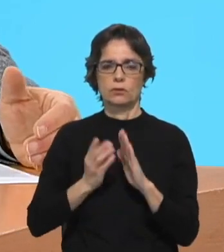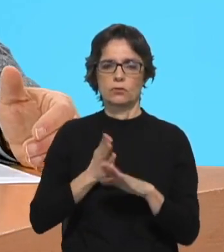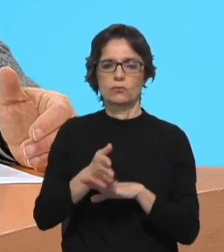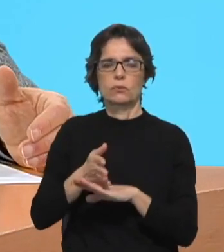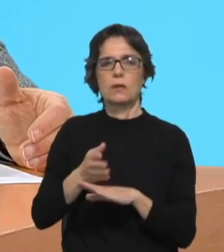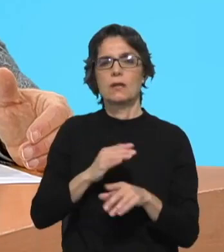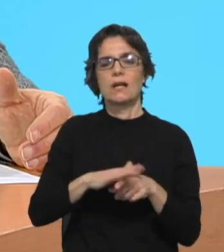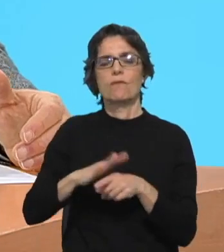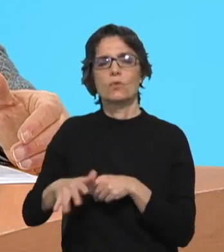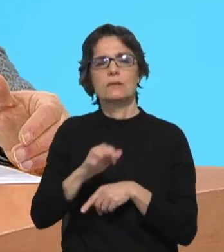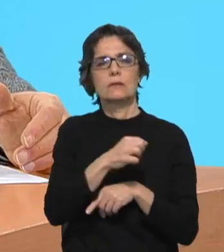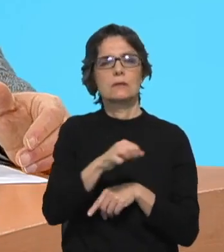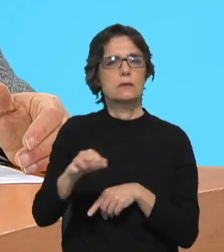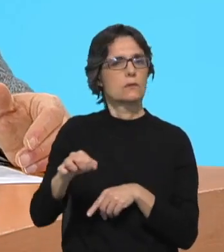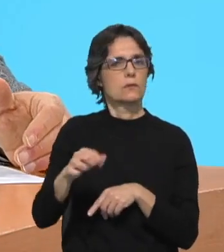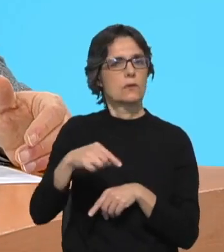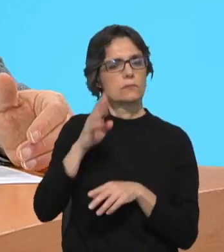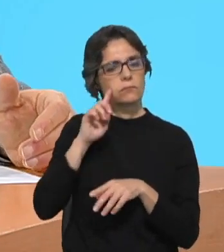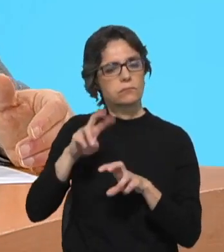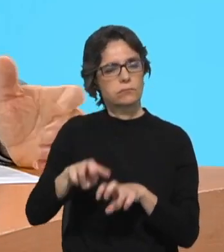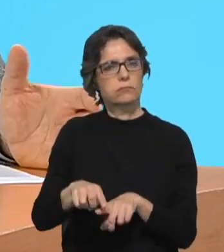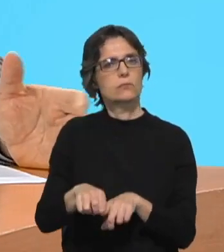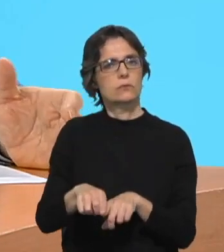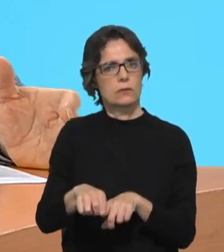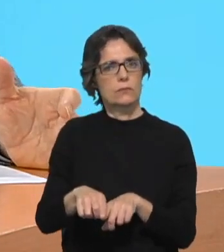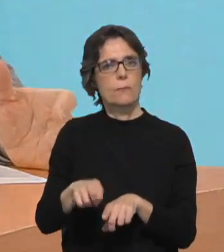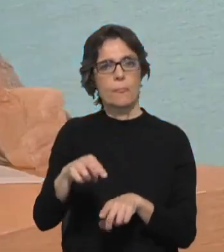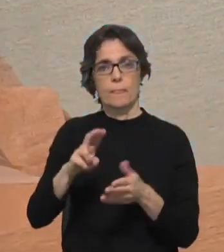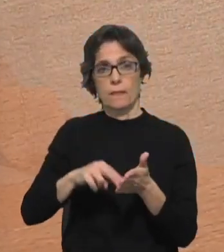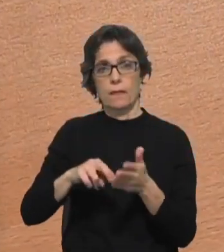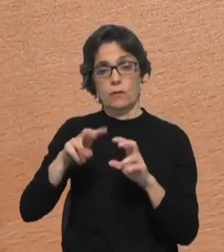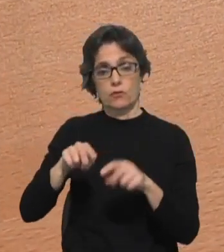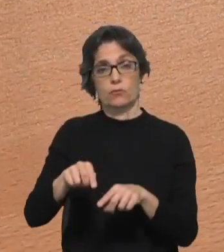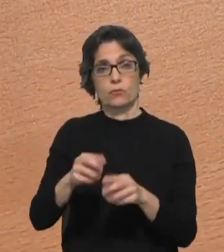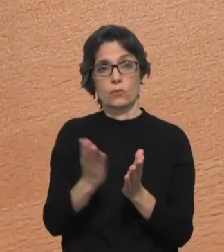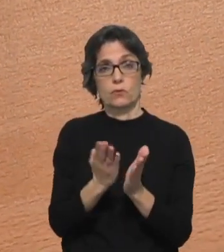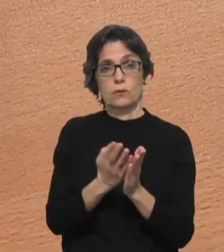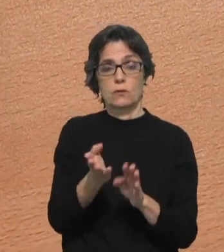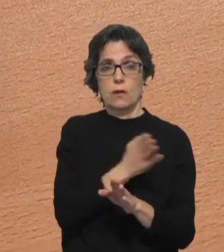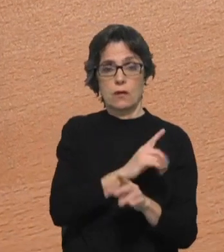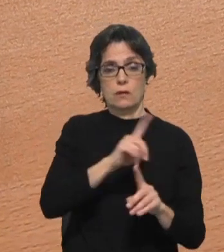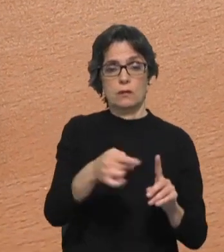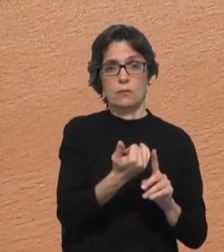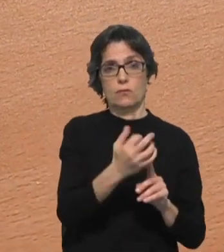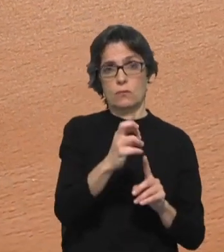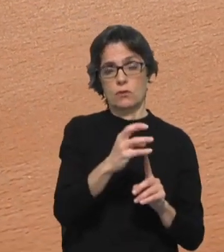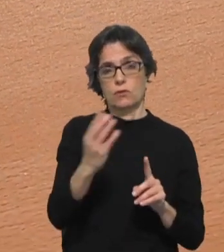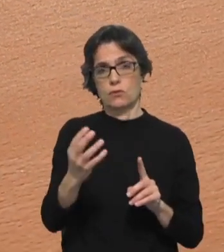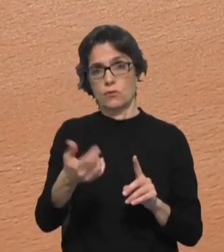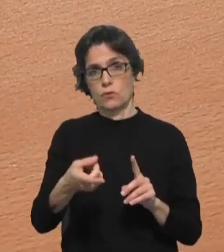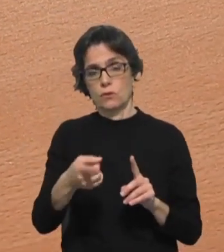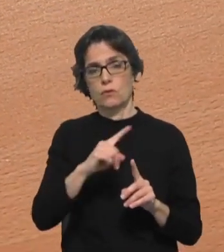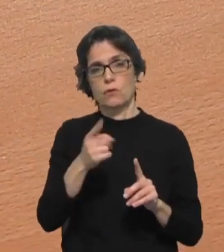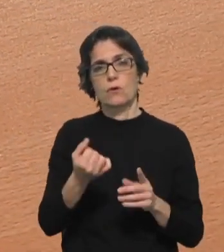que é um ponto culminante depois daquilo que fizemos em 2018 e 2019, com o apoio da Fundação Francisco Manuel